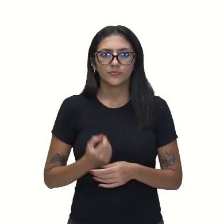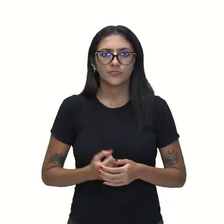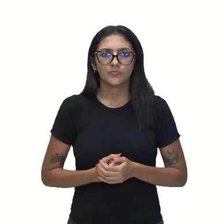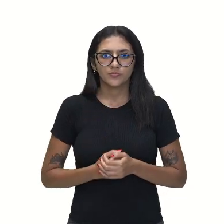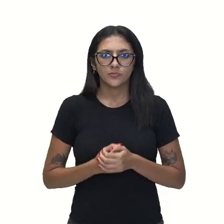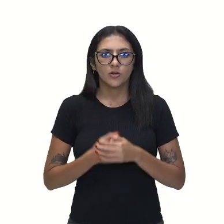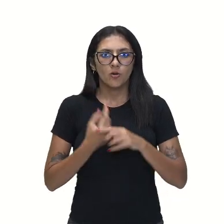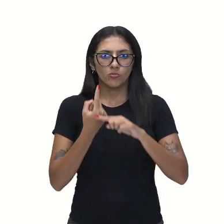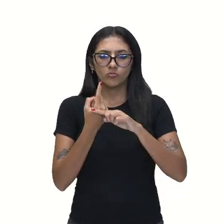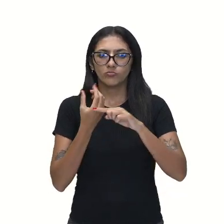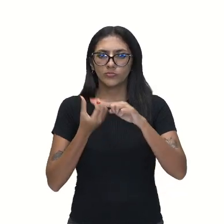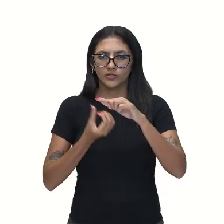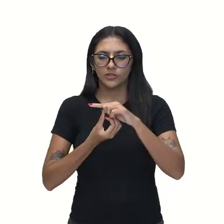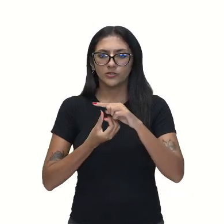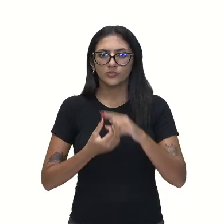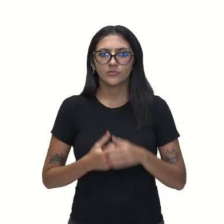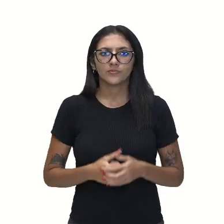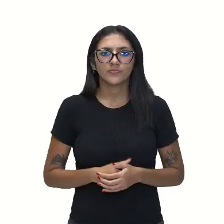1/6.